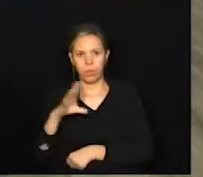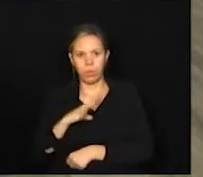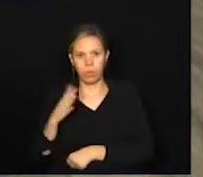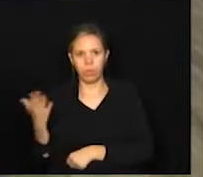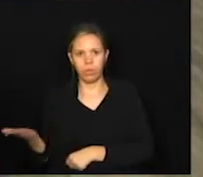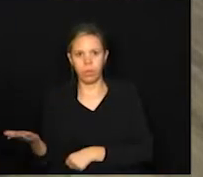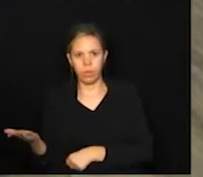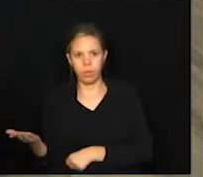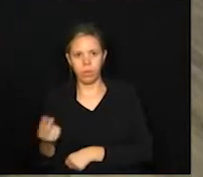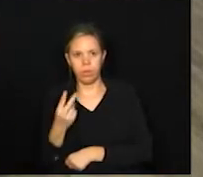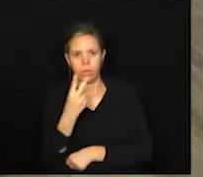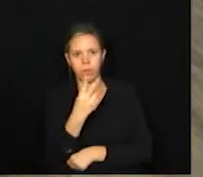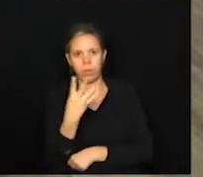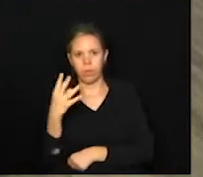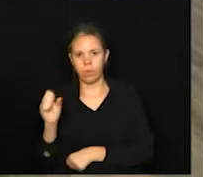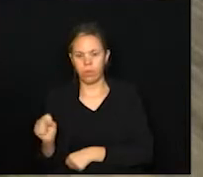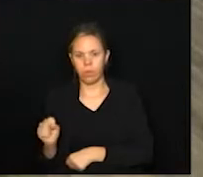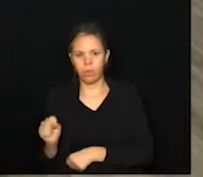só,